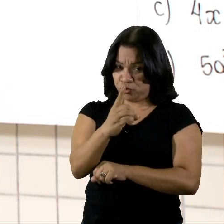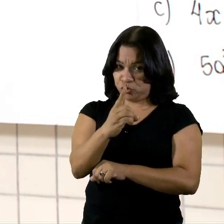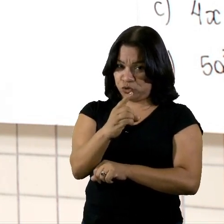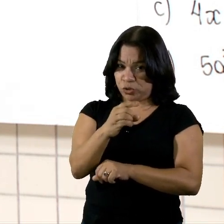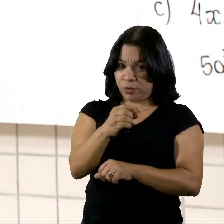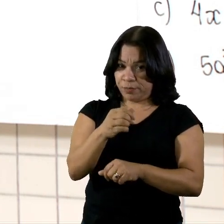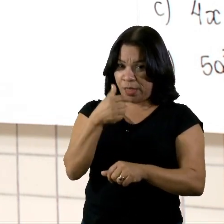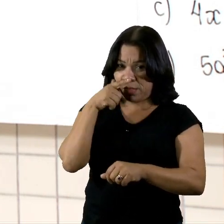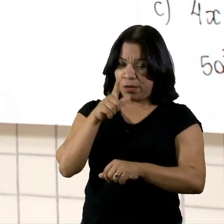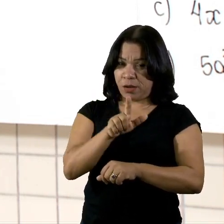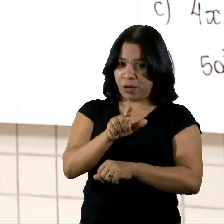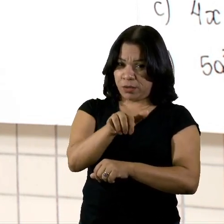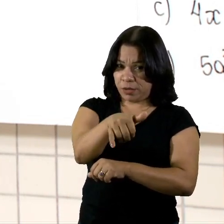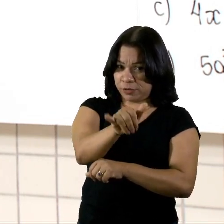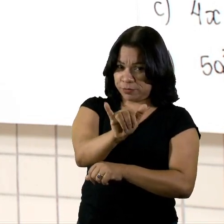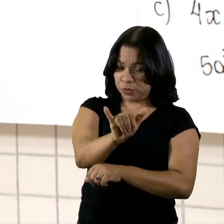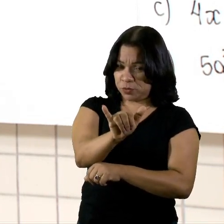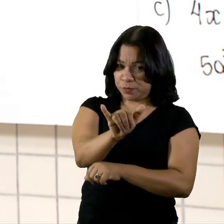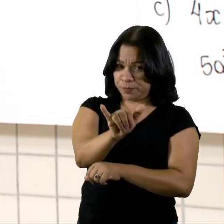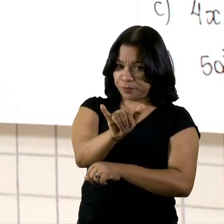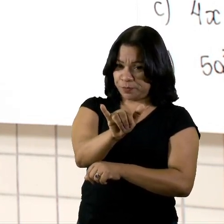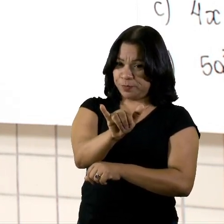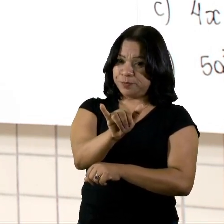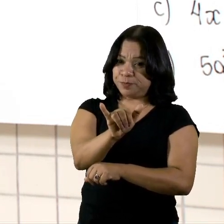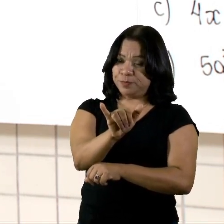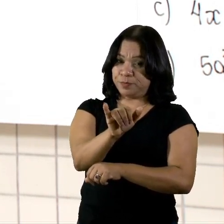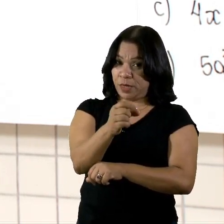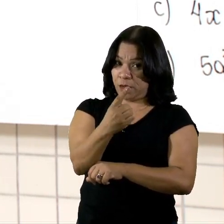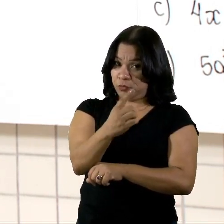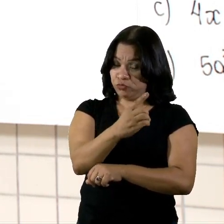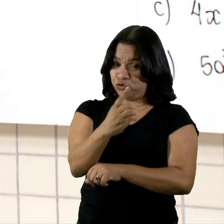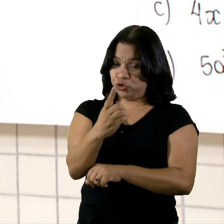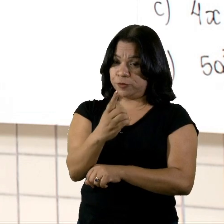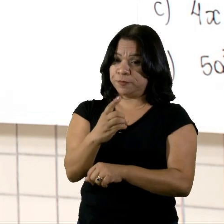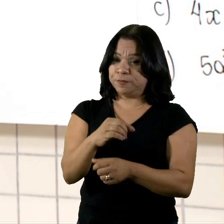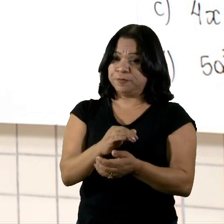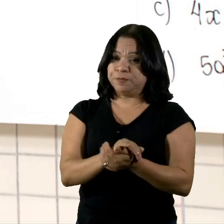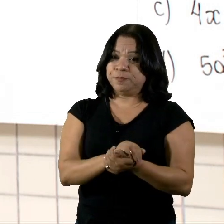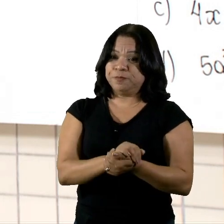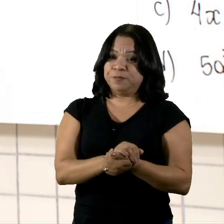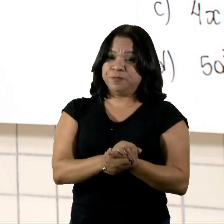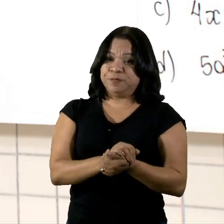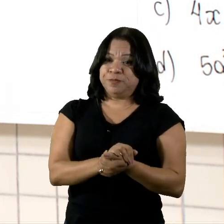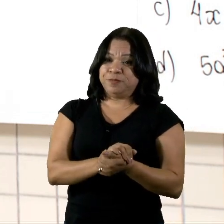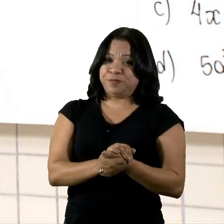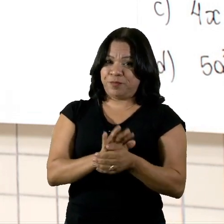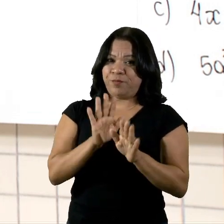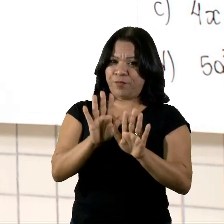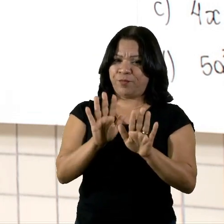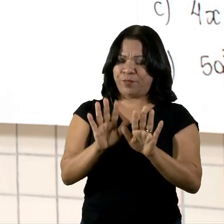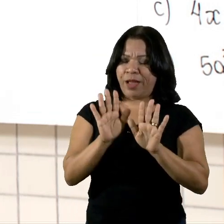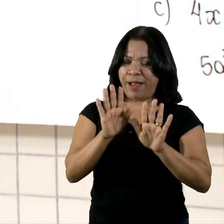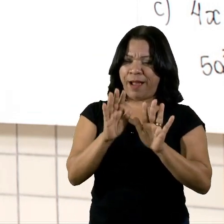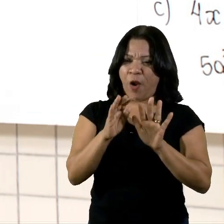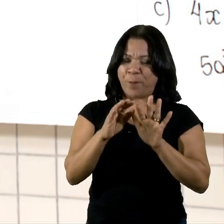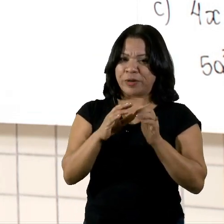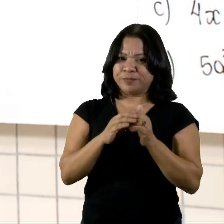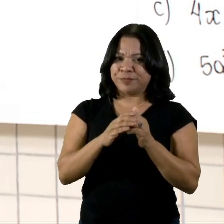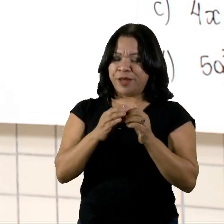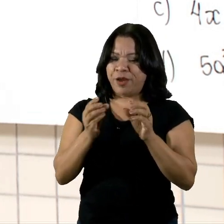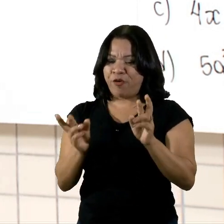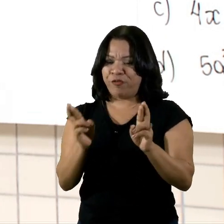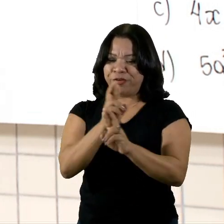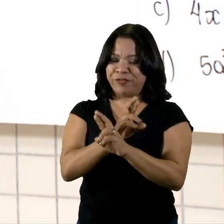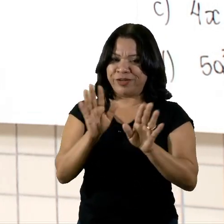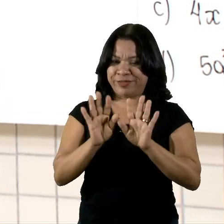Y. Um dia de trabalho. Deixa eu inverter essa ordem aqui, eu acho que fica mais claro. Por